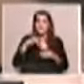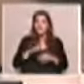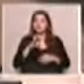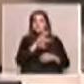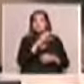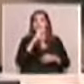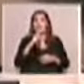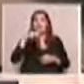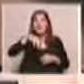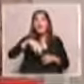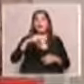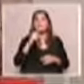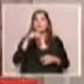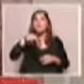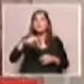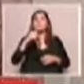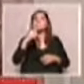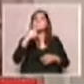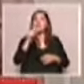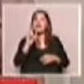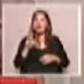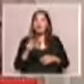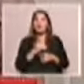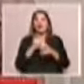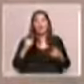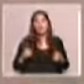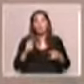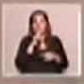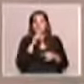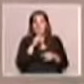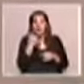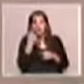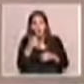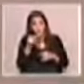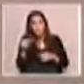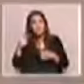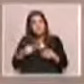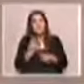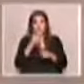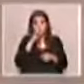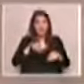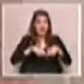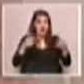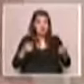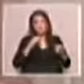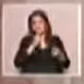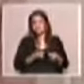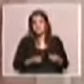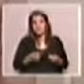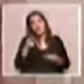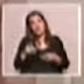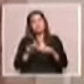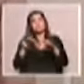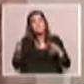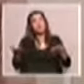servido em unidoses, por exemplo, não é? Exatamente. Sabemos que quando abrimos um queijo camembert, normalmente não durou muito tempo. Também, exatamente. E aqui acontece um pouco o mesmo,